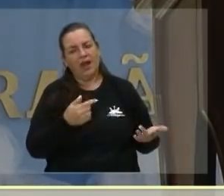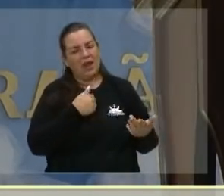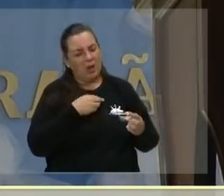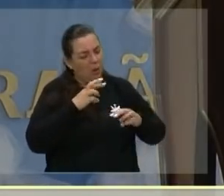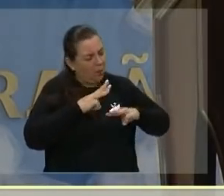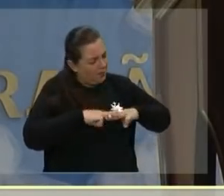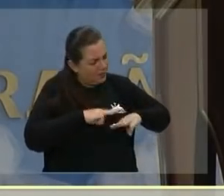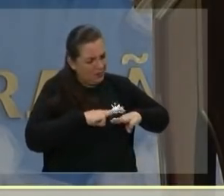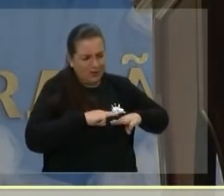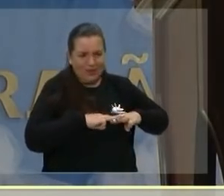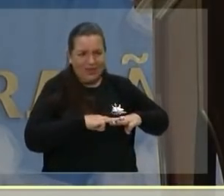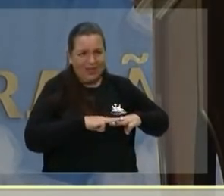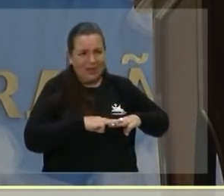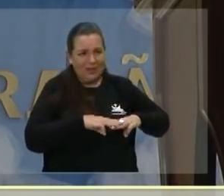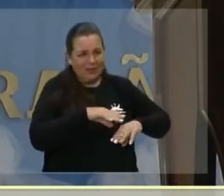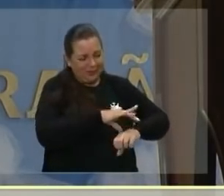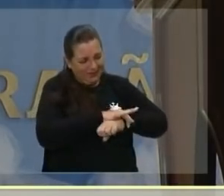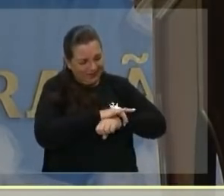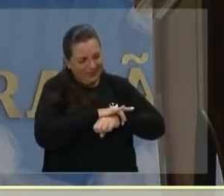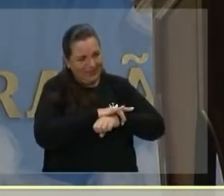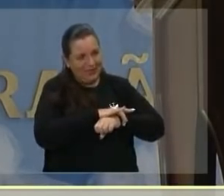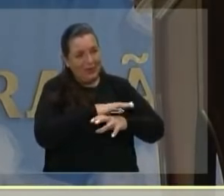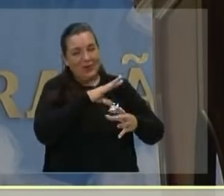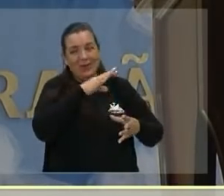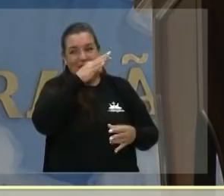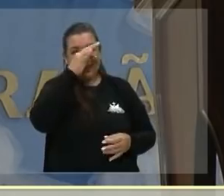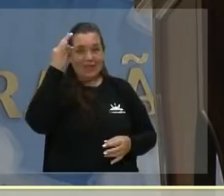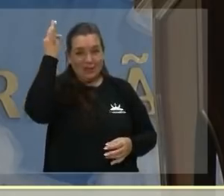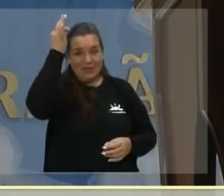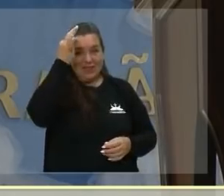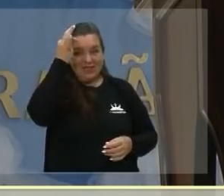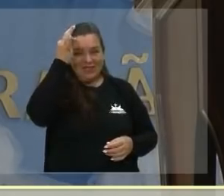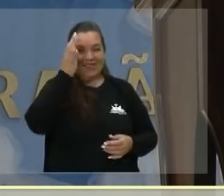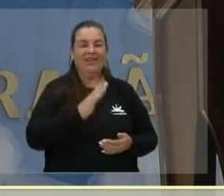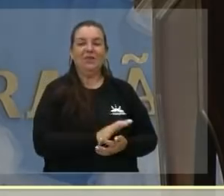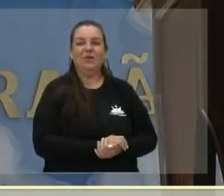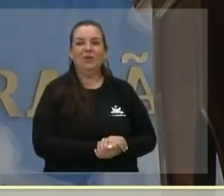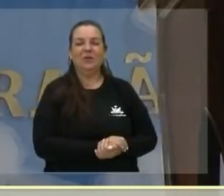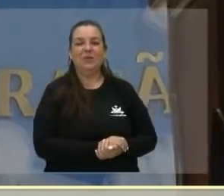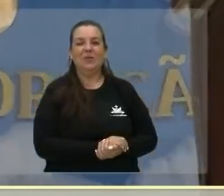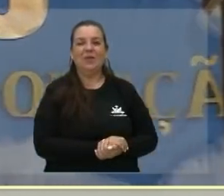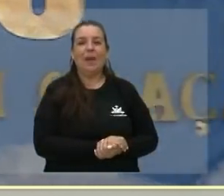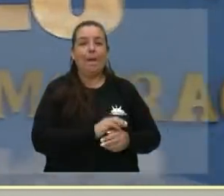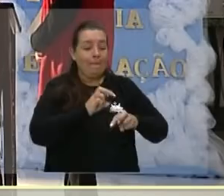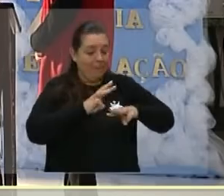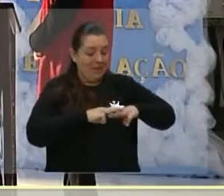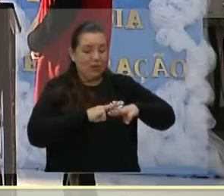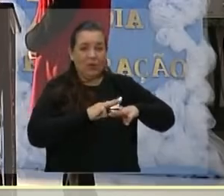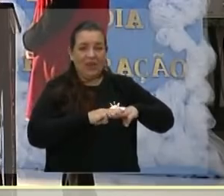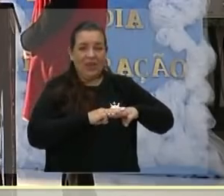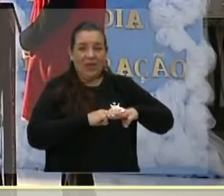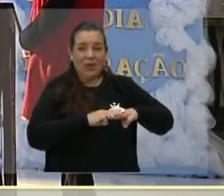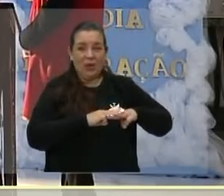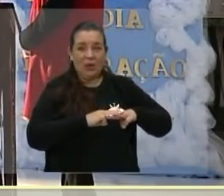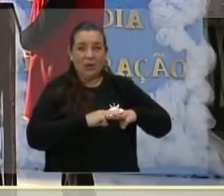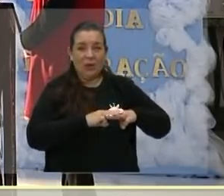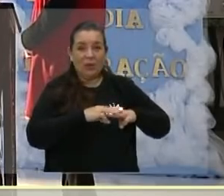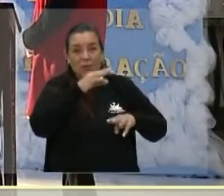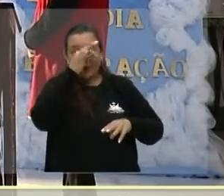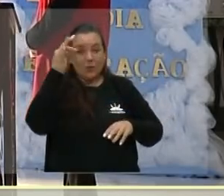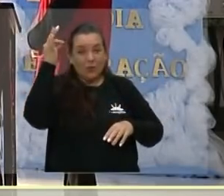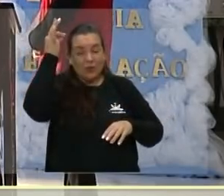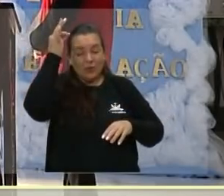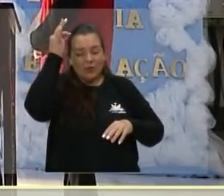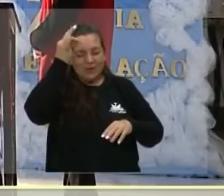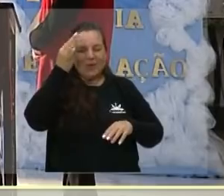prisioneiro do espírito o prisioneiro do divino espírito santo